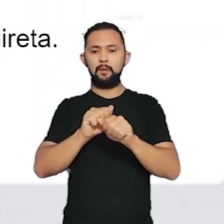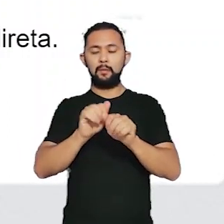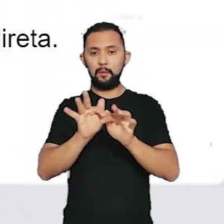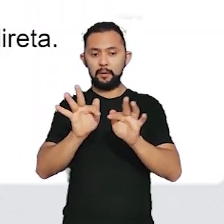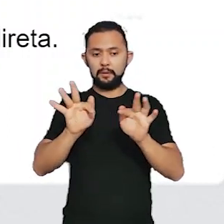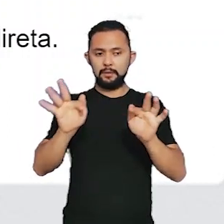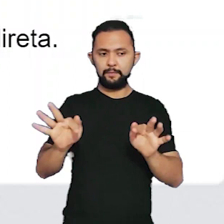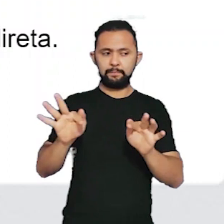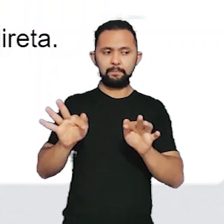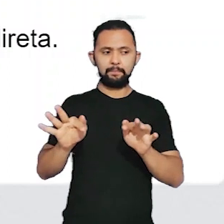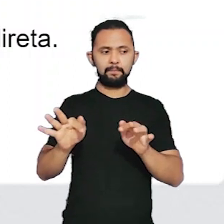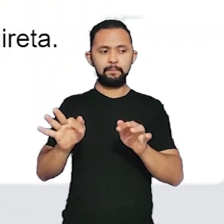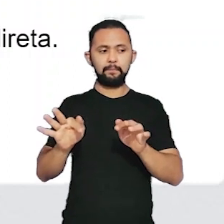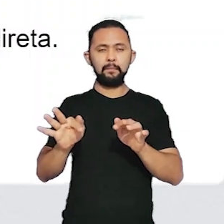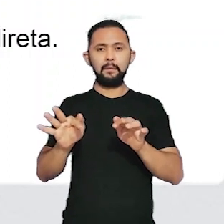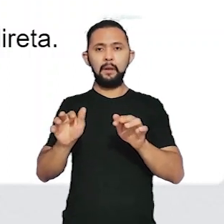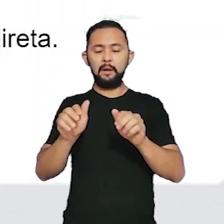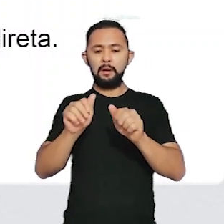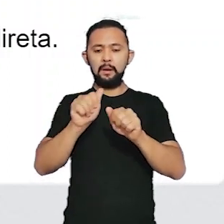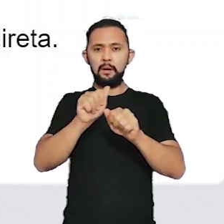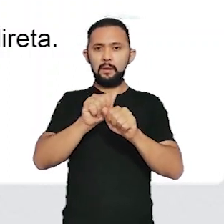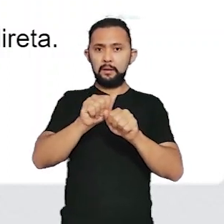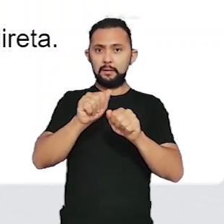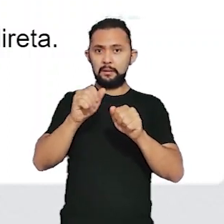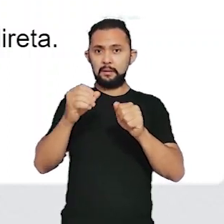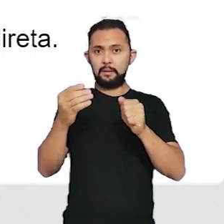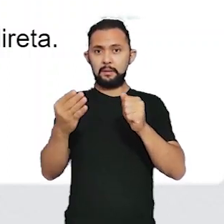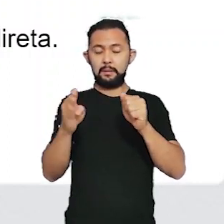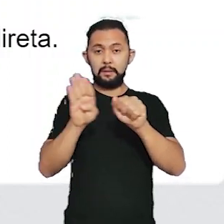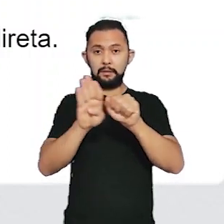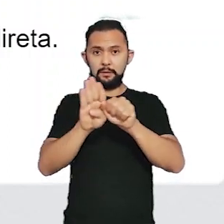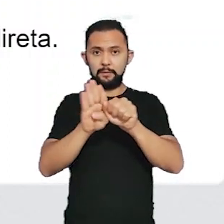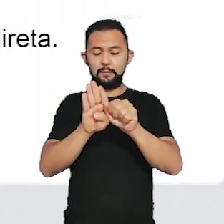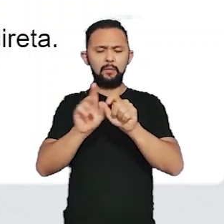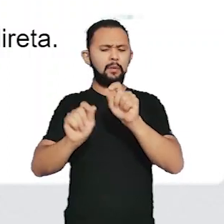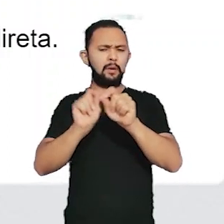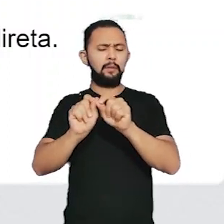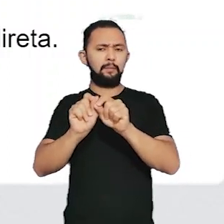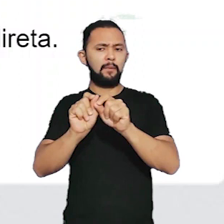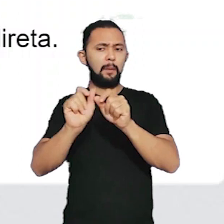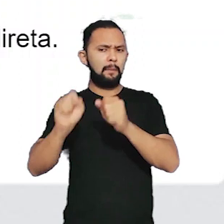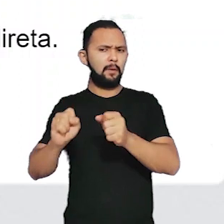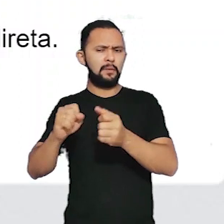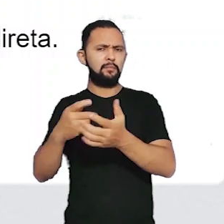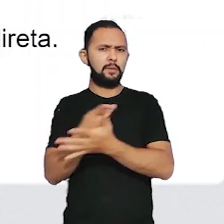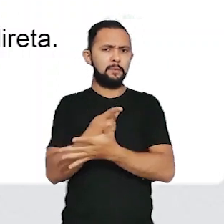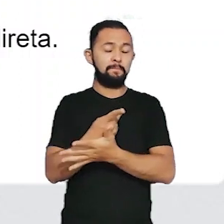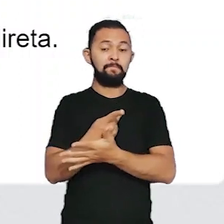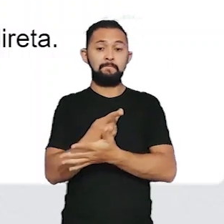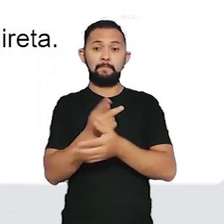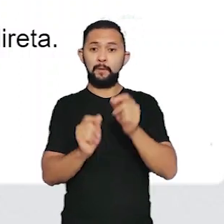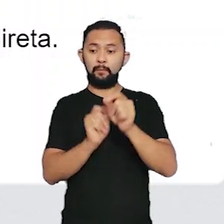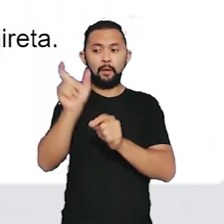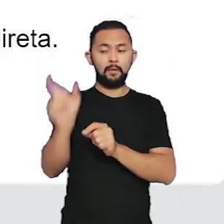improvável, isso, né? E aí eu posso substituir aqui, ó. Isso é improvável. O que é improvável? Isso é o sujeito da